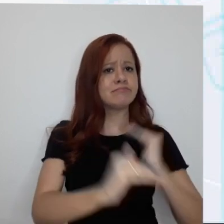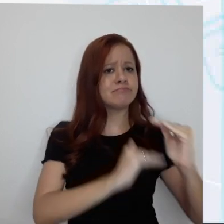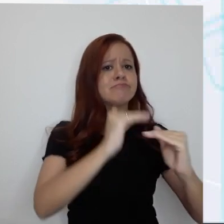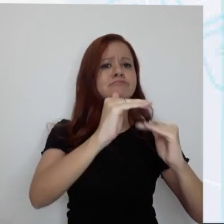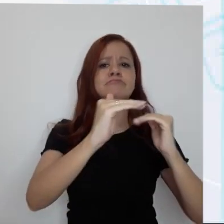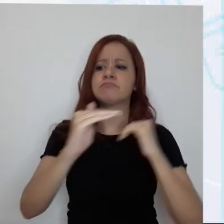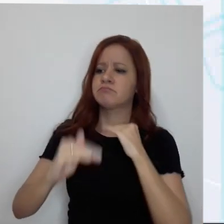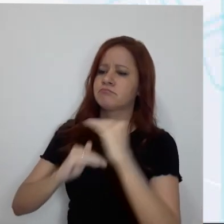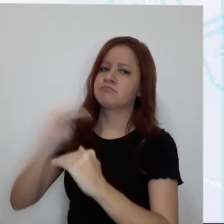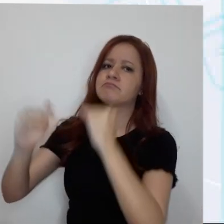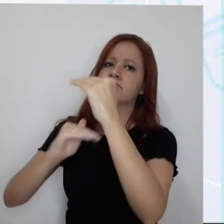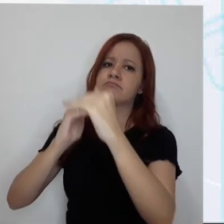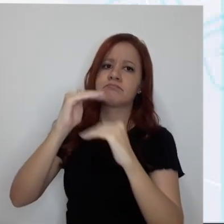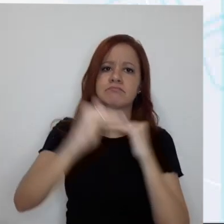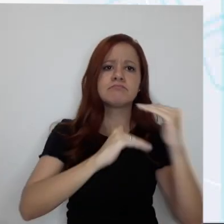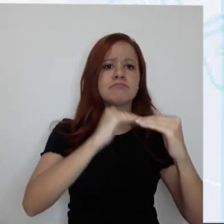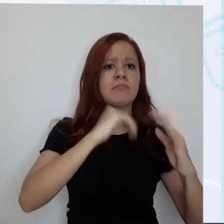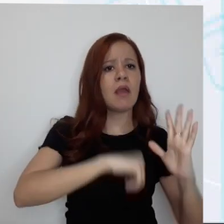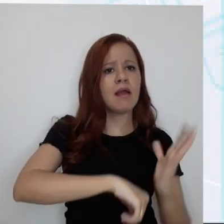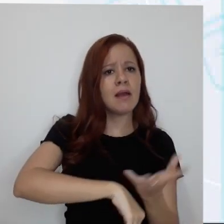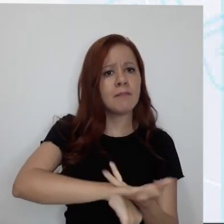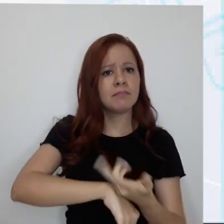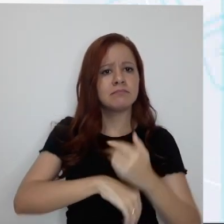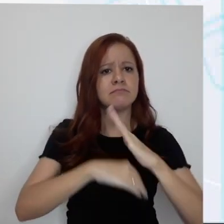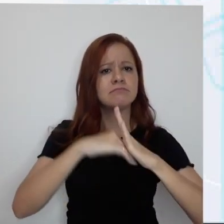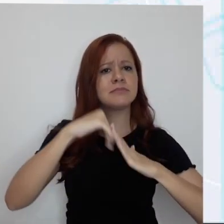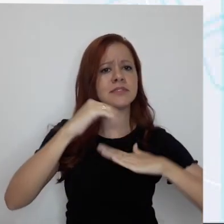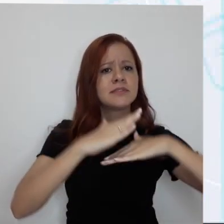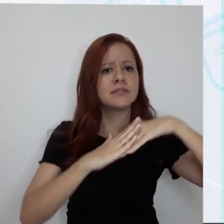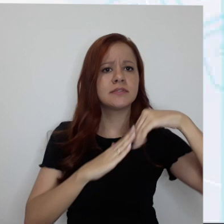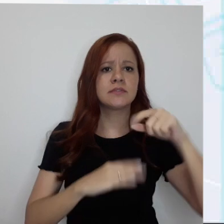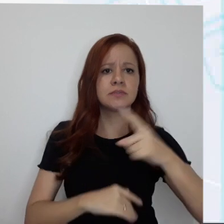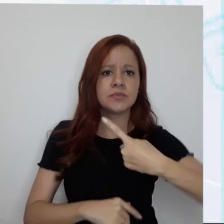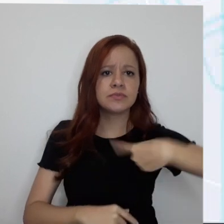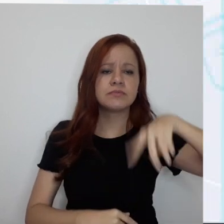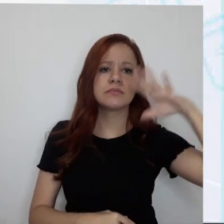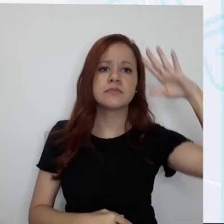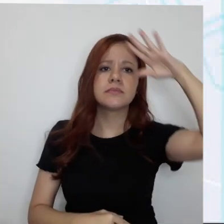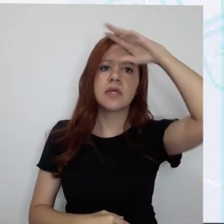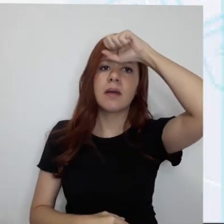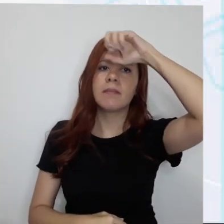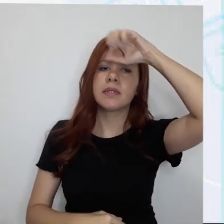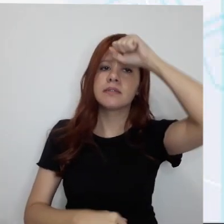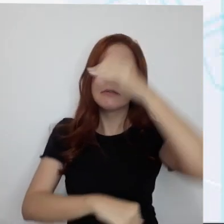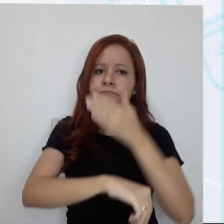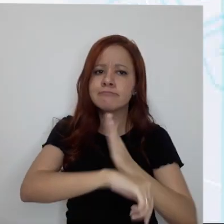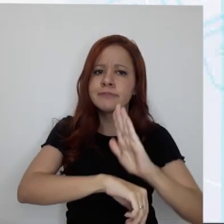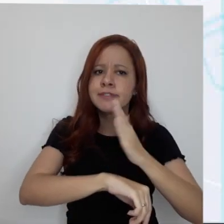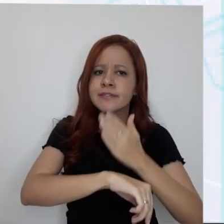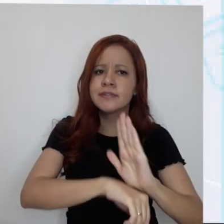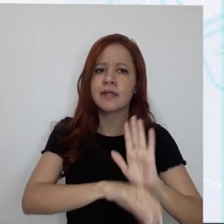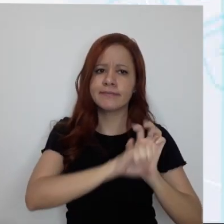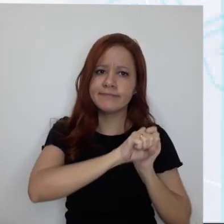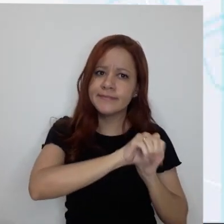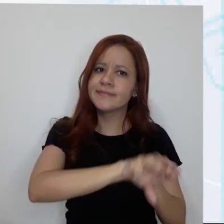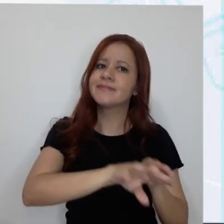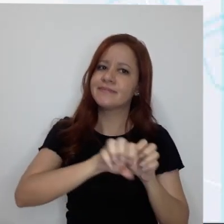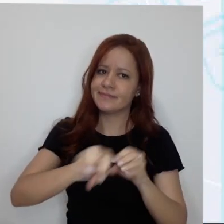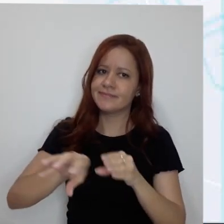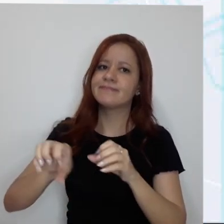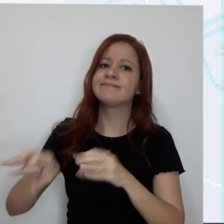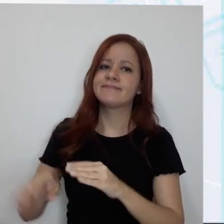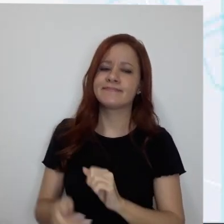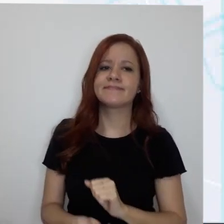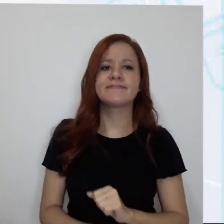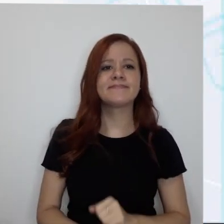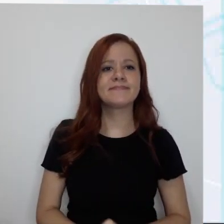ser humano. São habilidades que nós podemos aprender, que nós podemos praticar e que nós podemos ensinar. Aqui